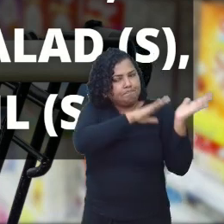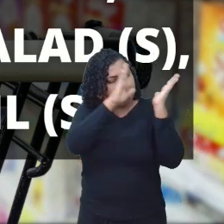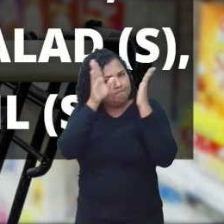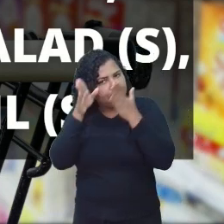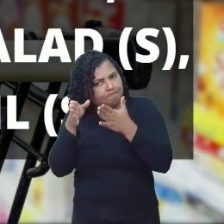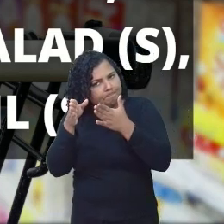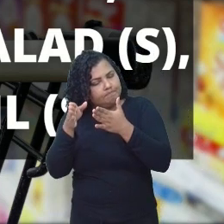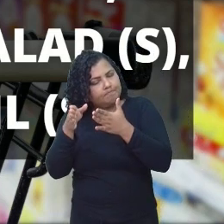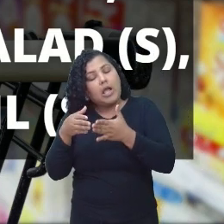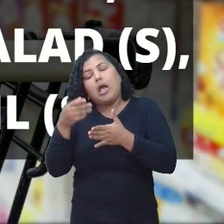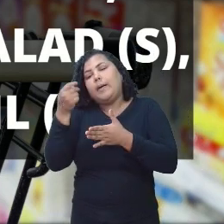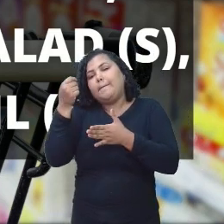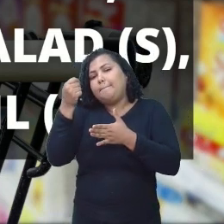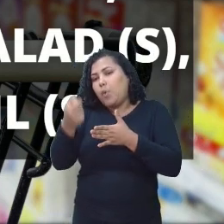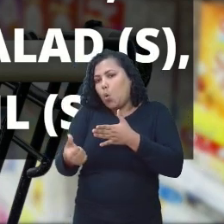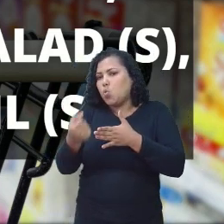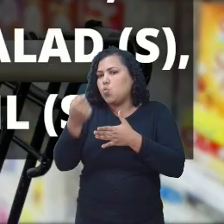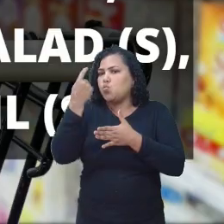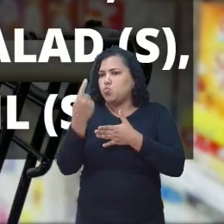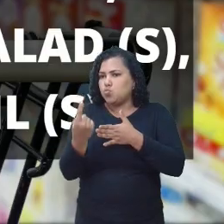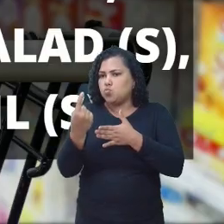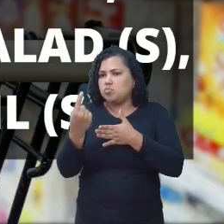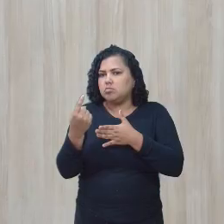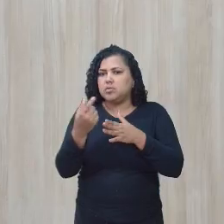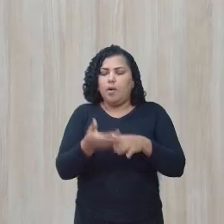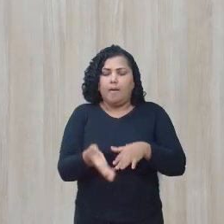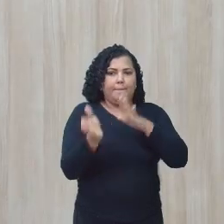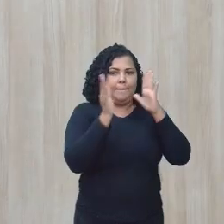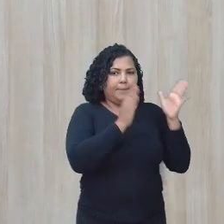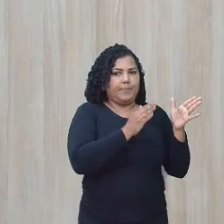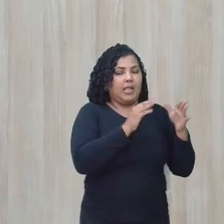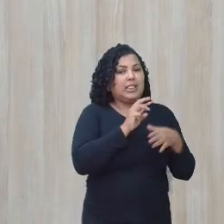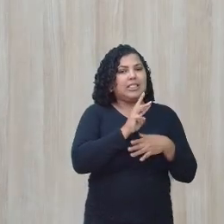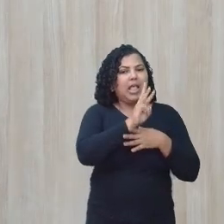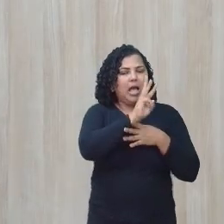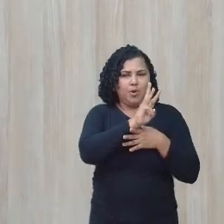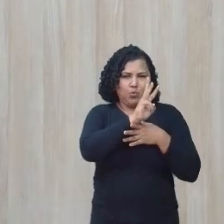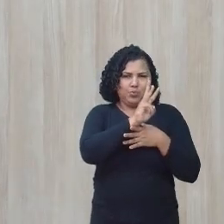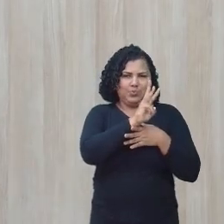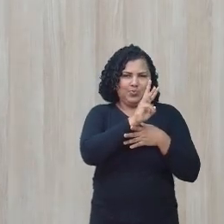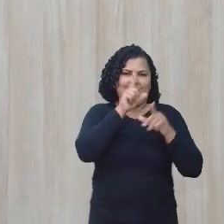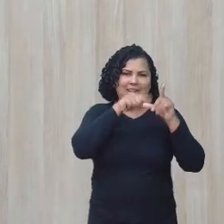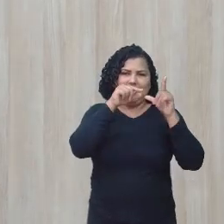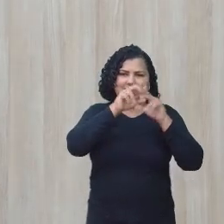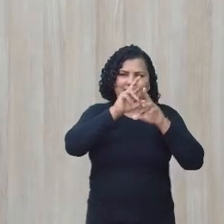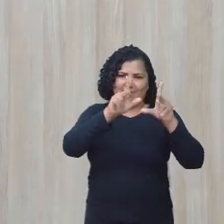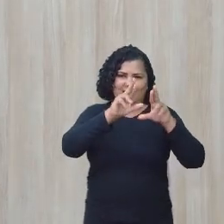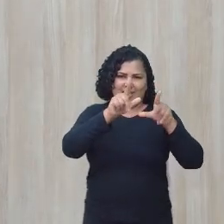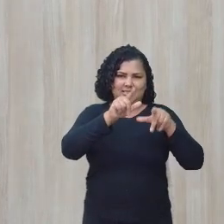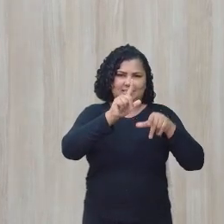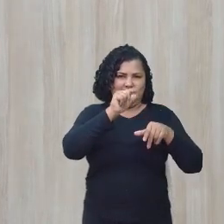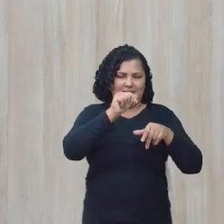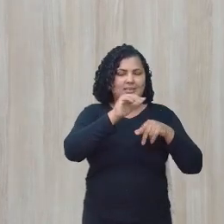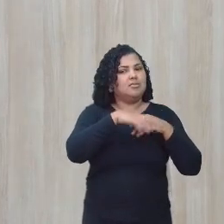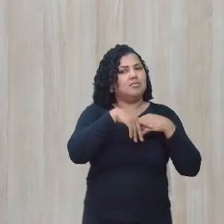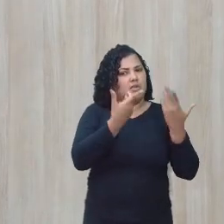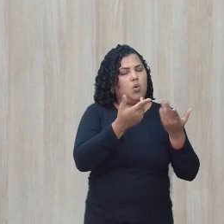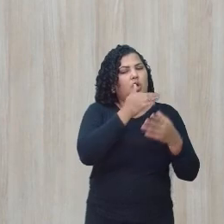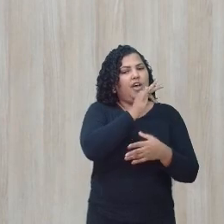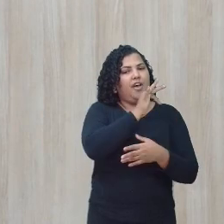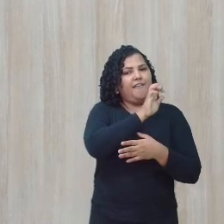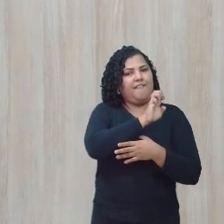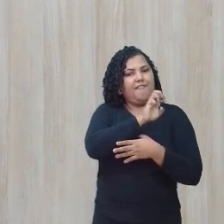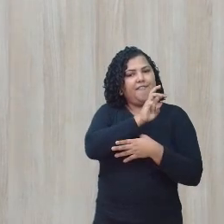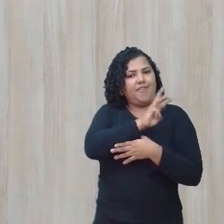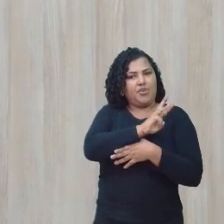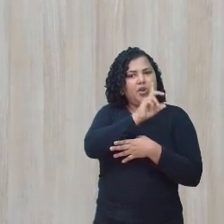S. Em inglês vai ter o quê? Uma letra diferente novamente. Que letra diferente é essa? O W, certo? O W vai ser nosso